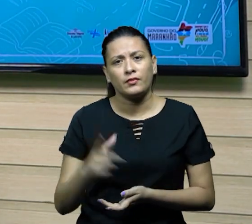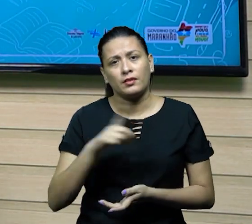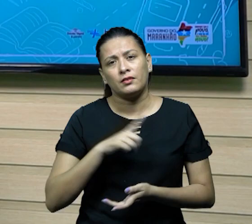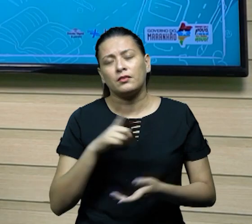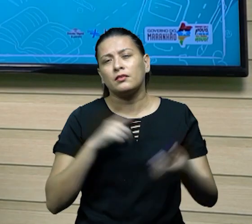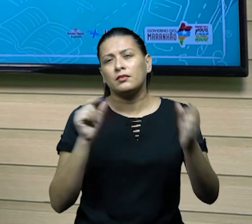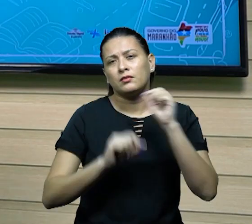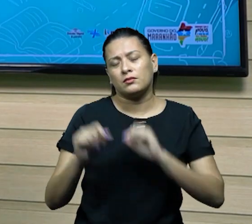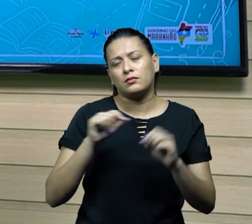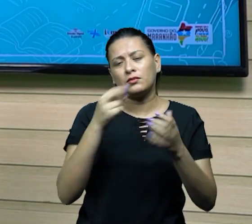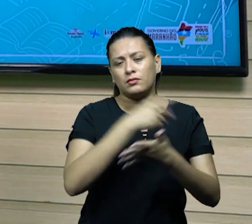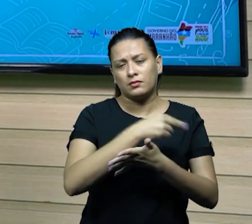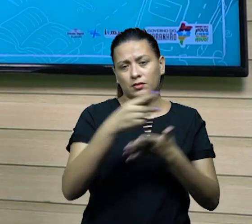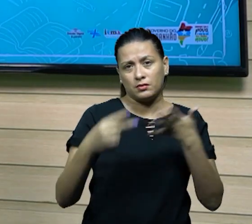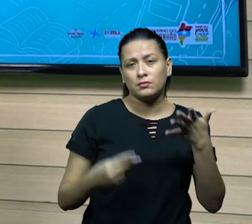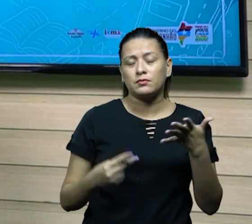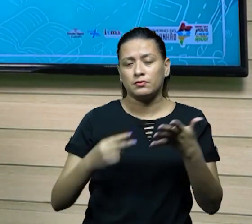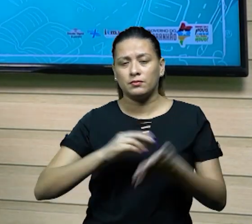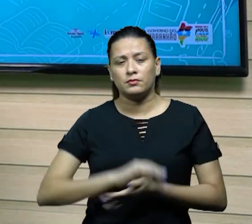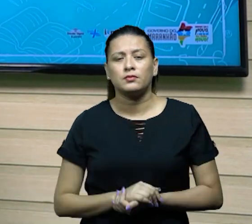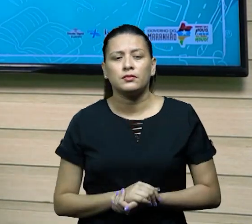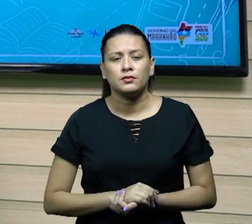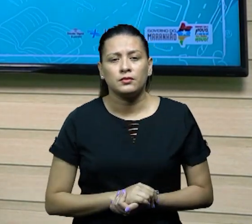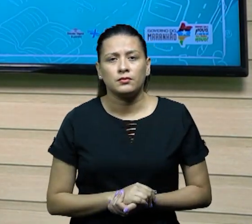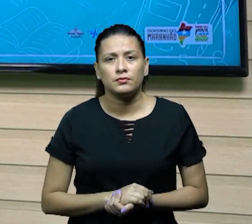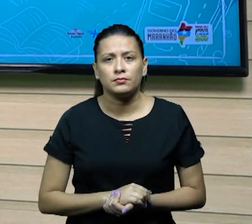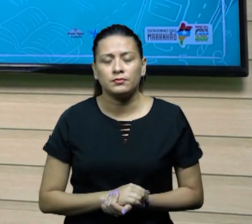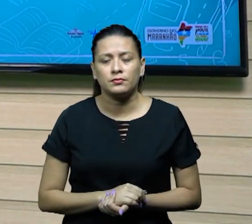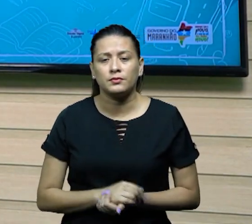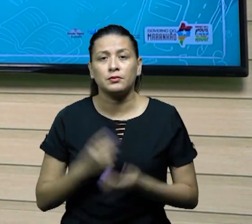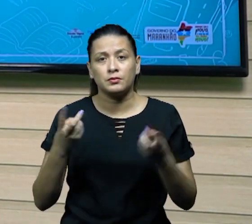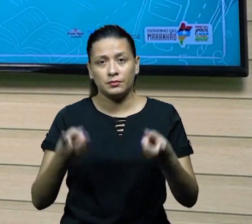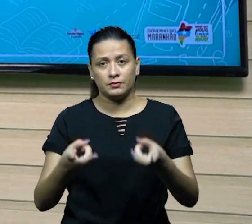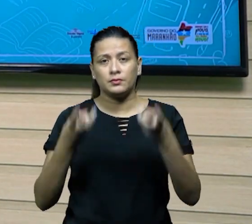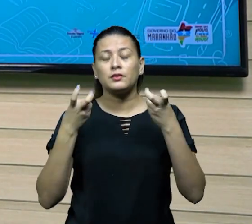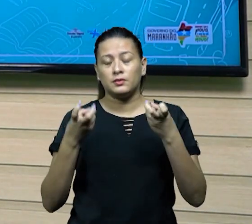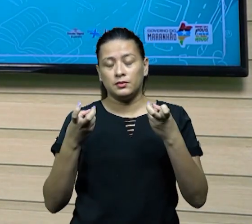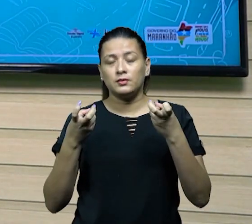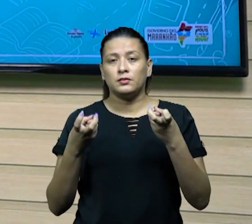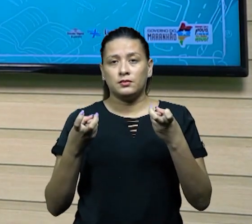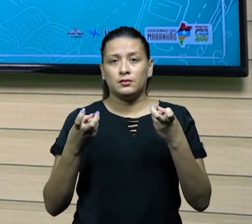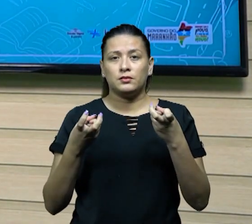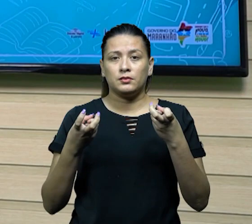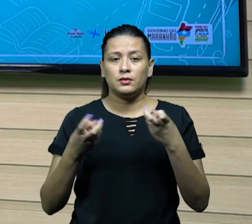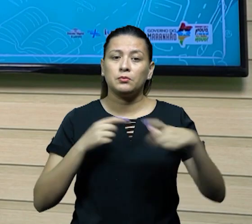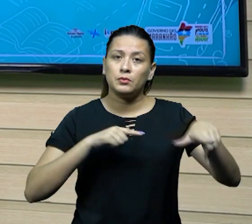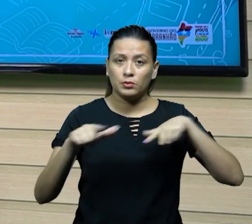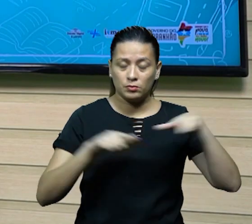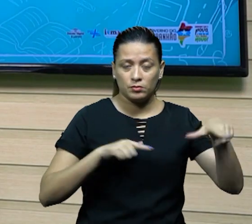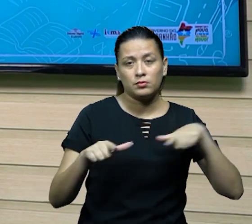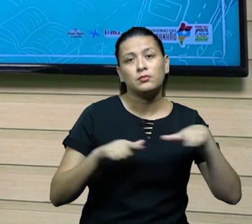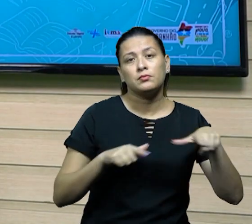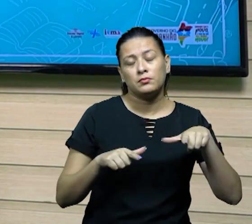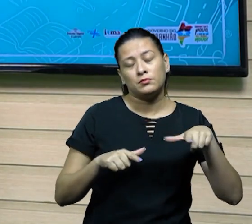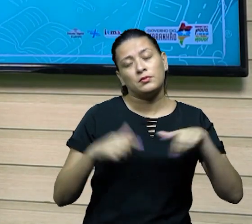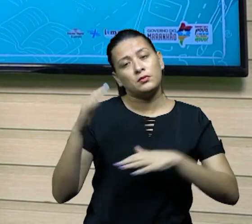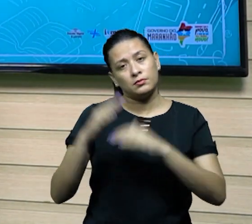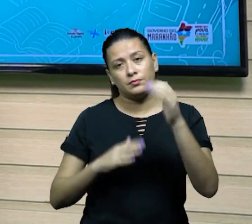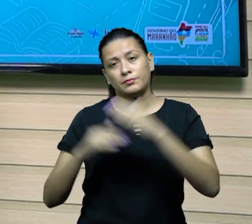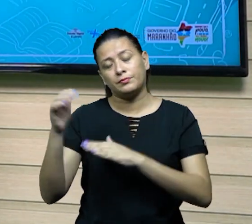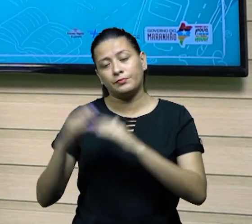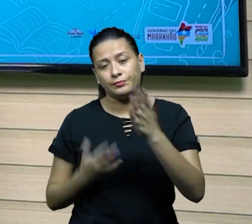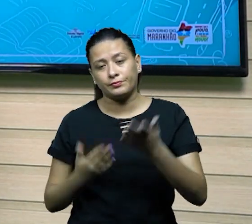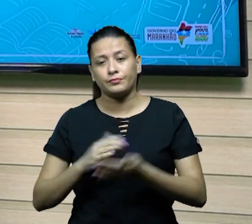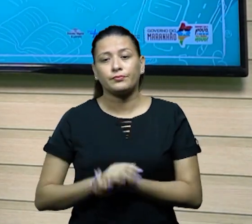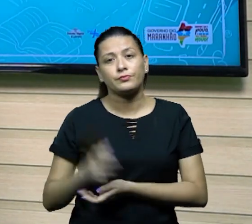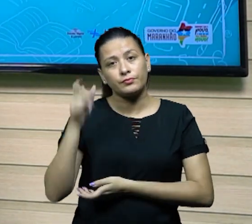que existem ferramentas que avaliam o desempenho do funcionário. O profissional de RH ele acompanha o desenvolvimento desse desempenho. Agora,